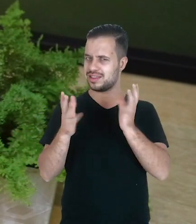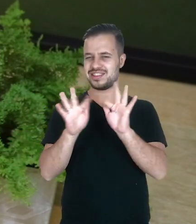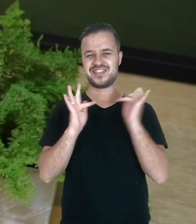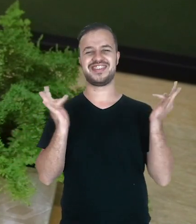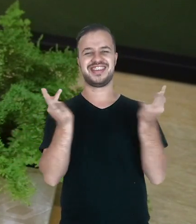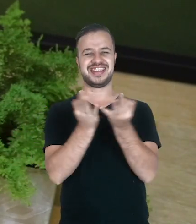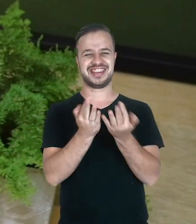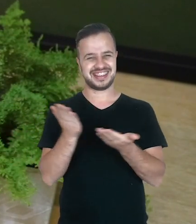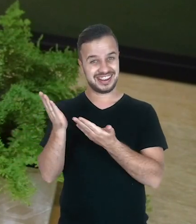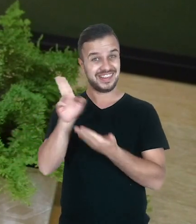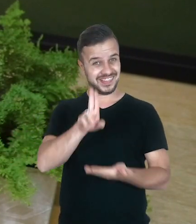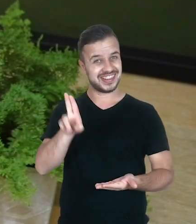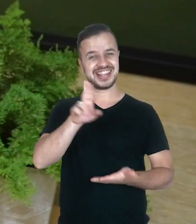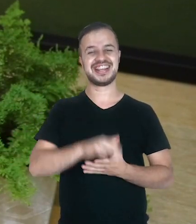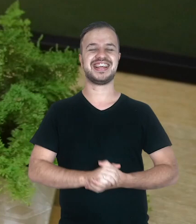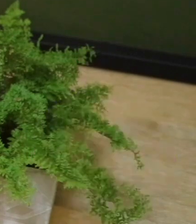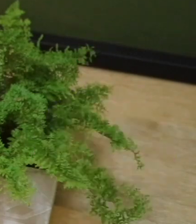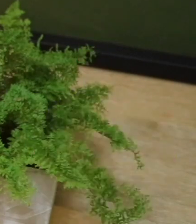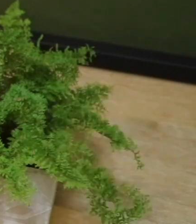família.